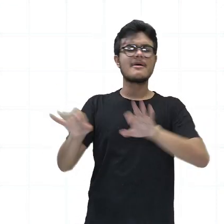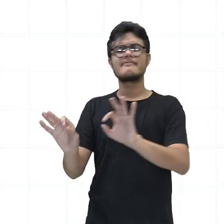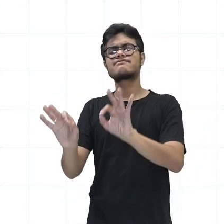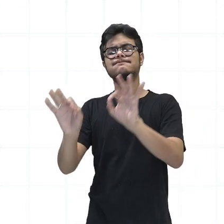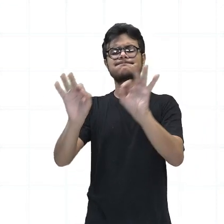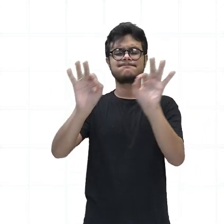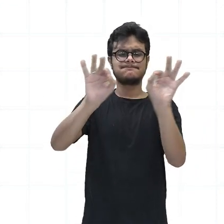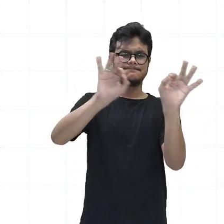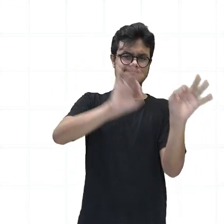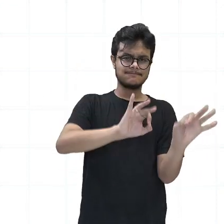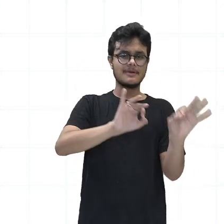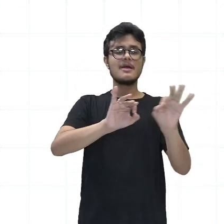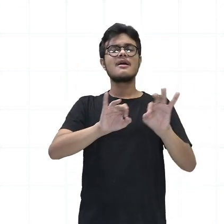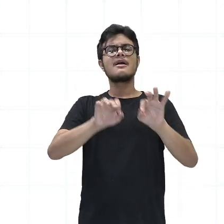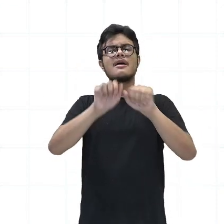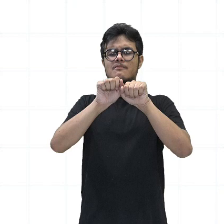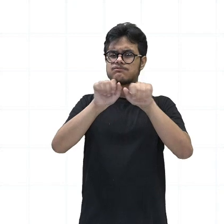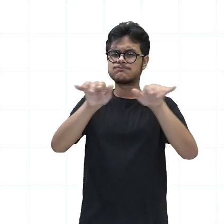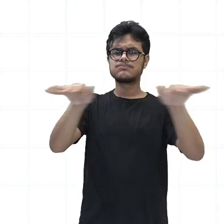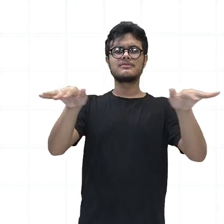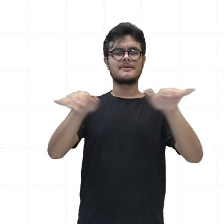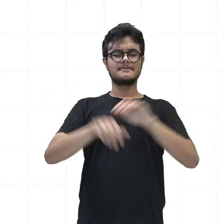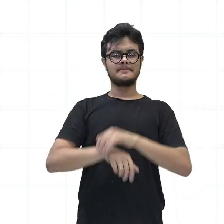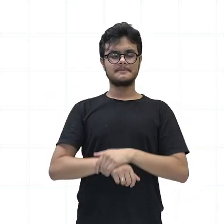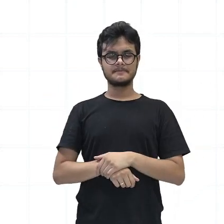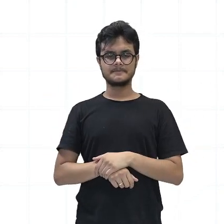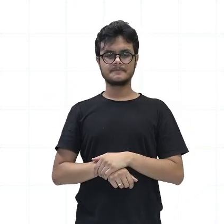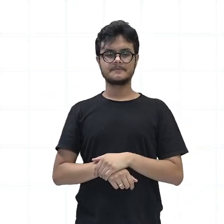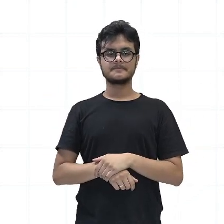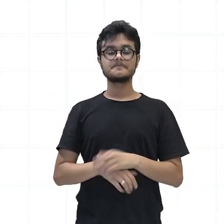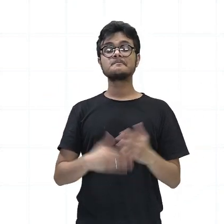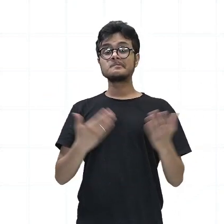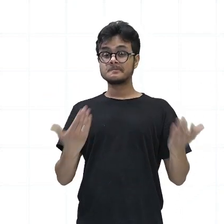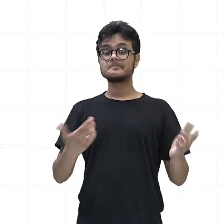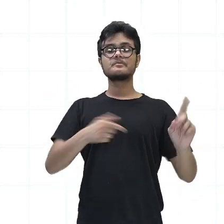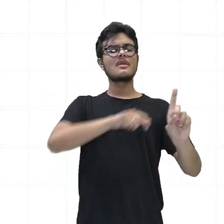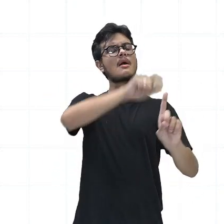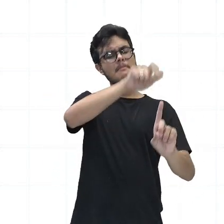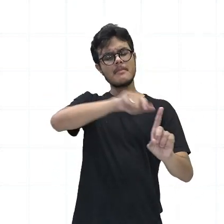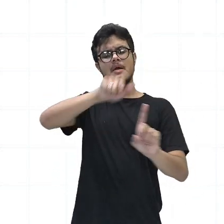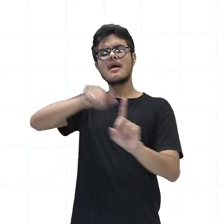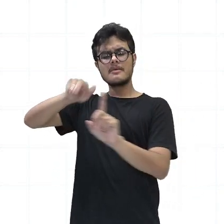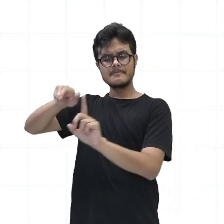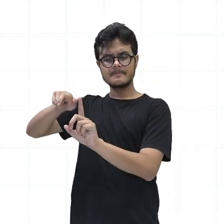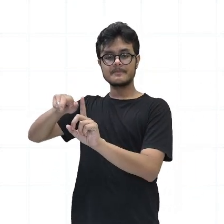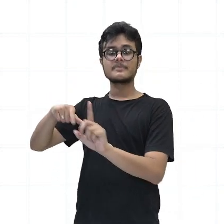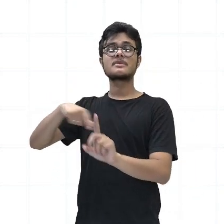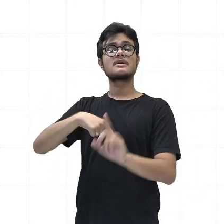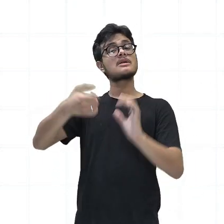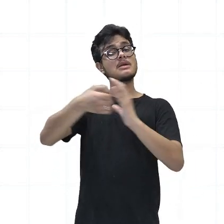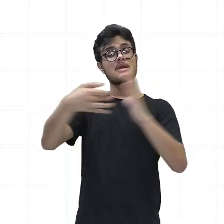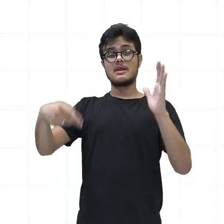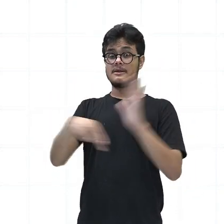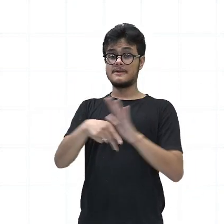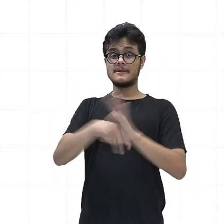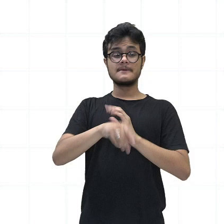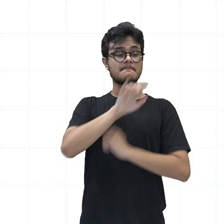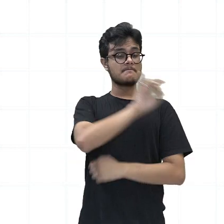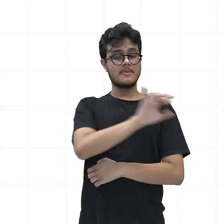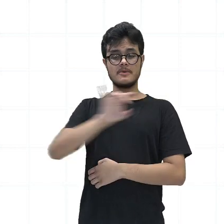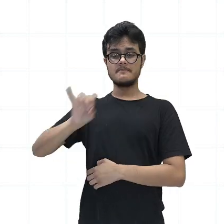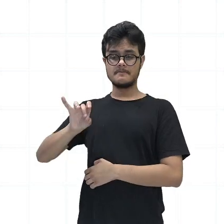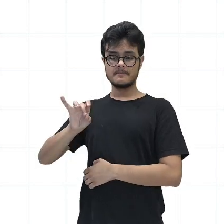obra ao público. Cada personagem tem suas próprias